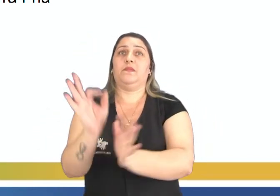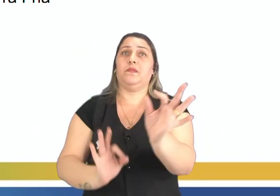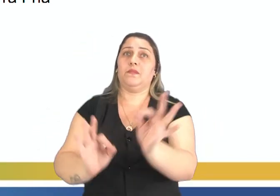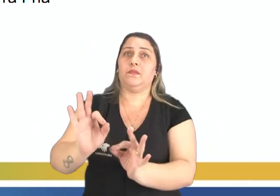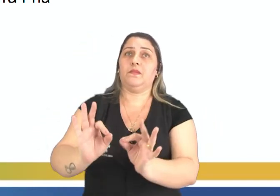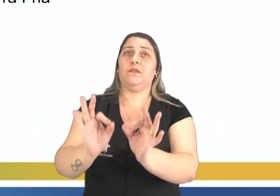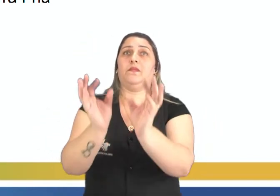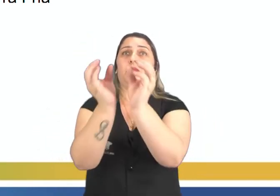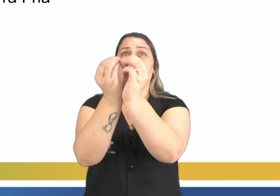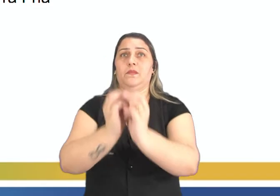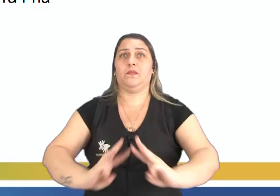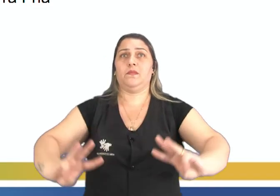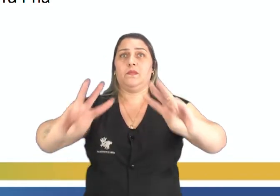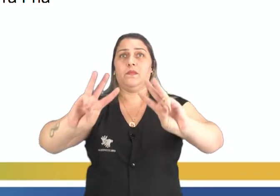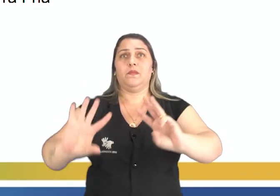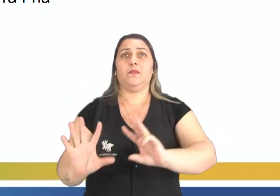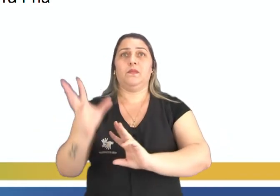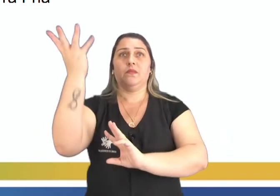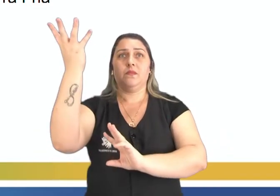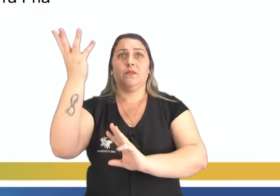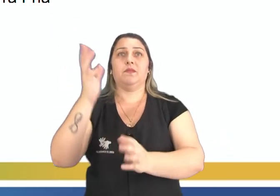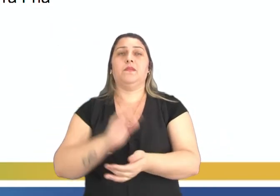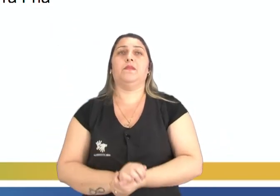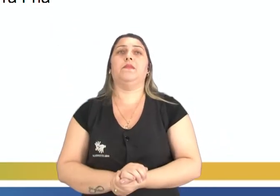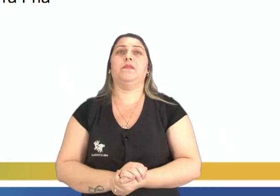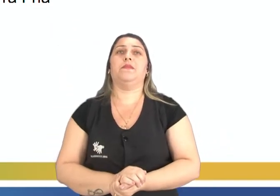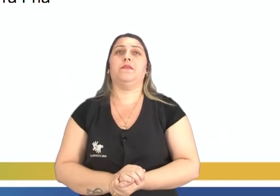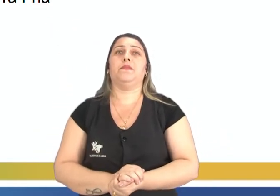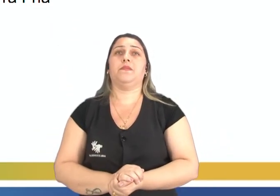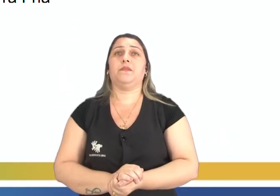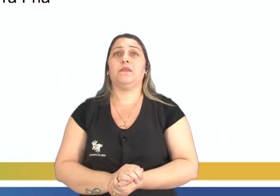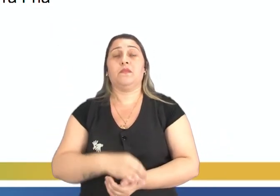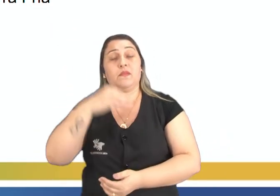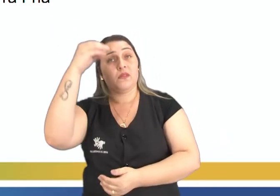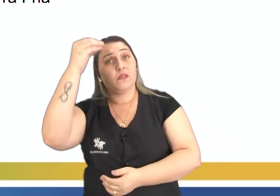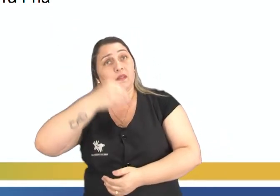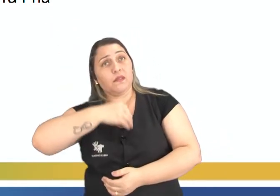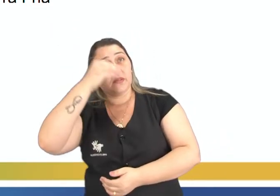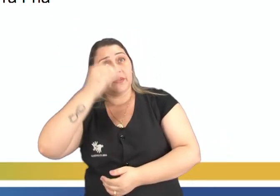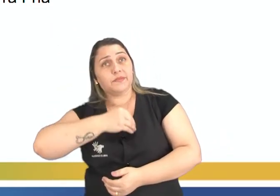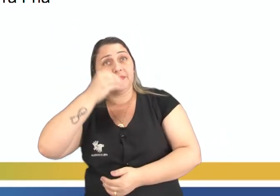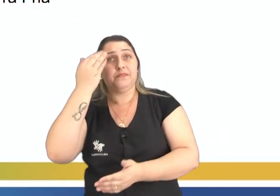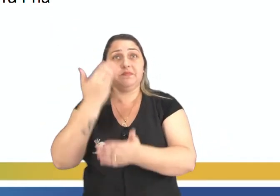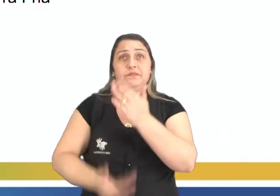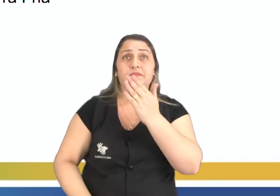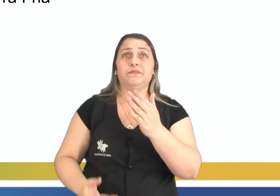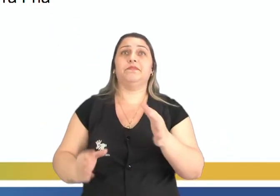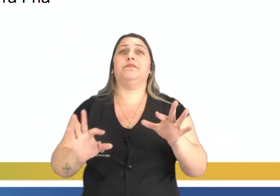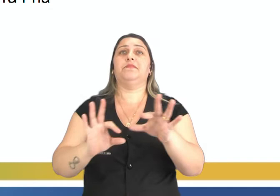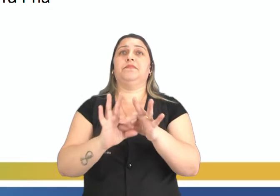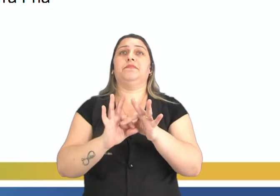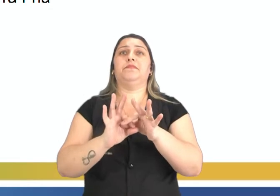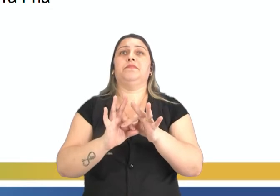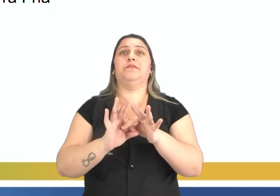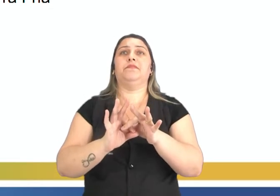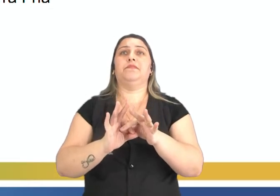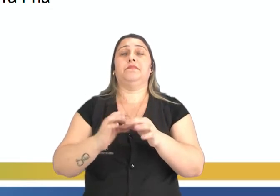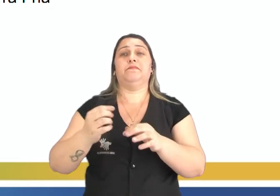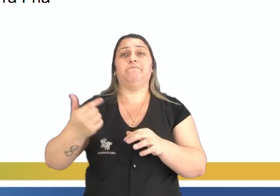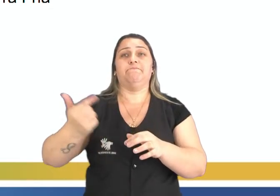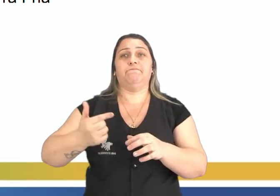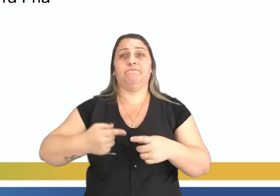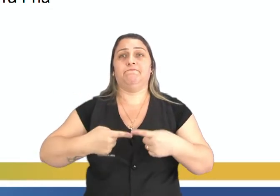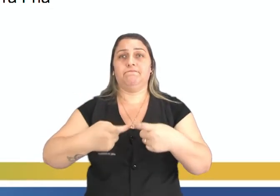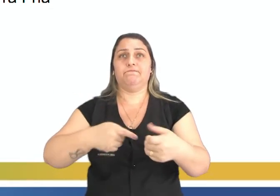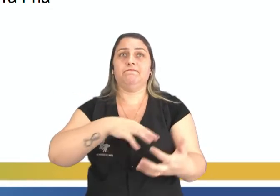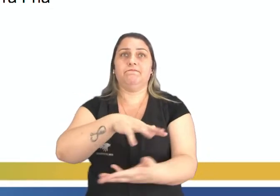da Organização das Nações Unidas aconteceu em decorrência, letra A, do fracasso das Ligas das Nações após a Segunda